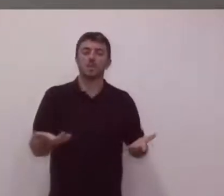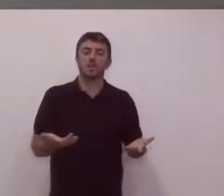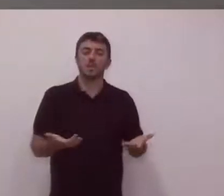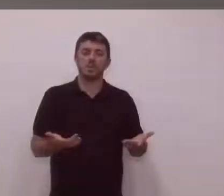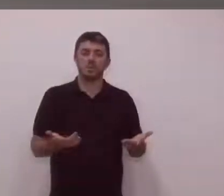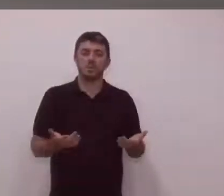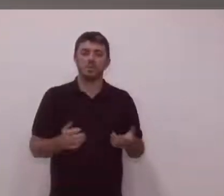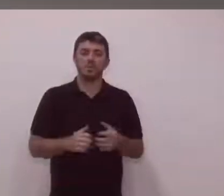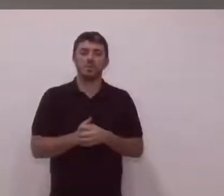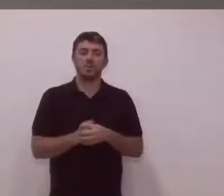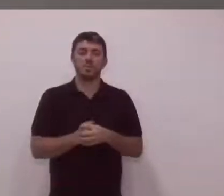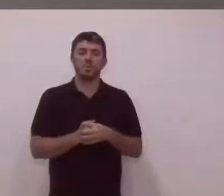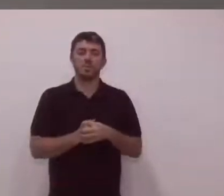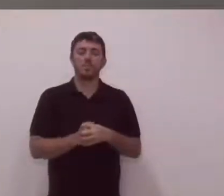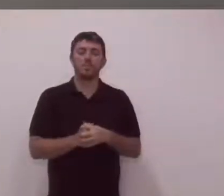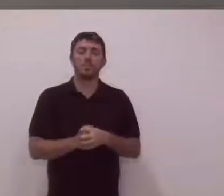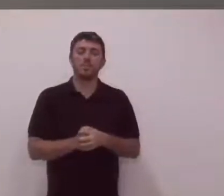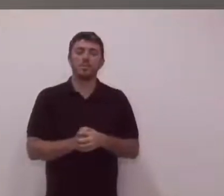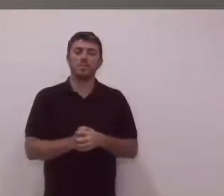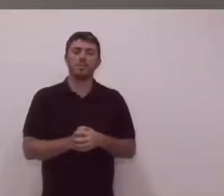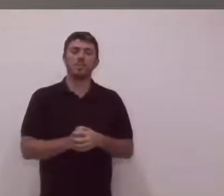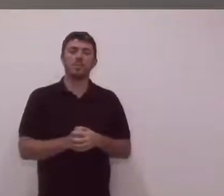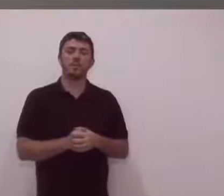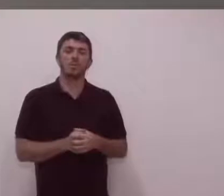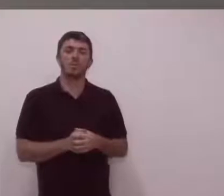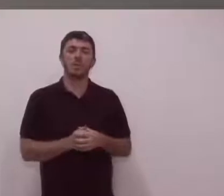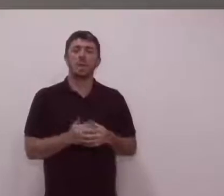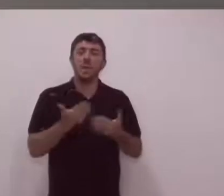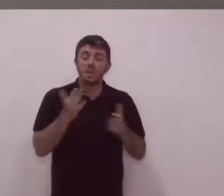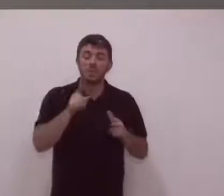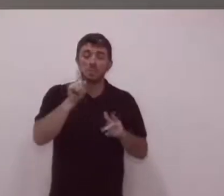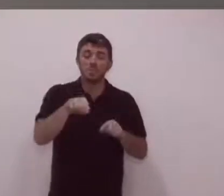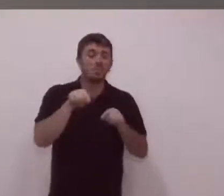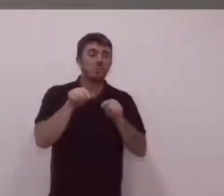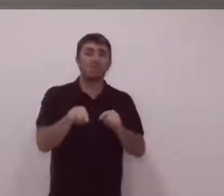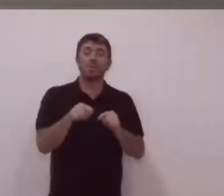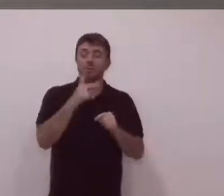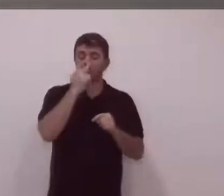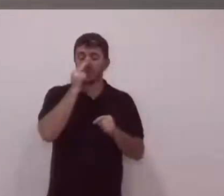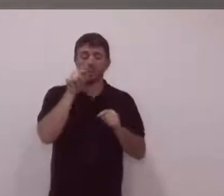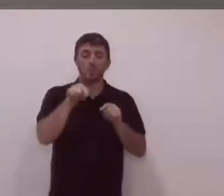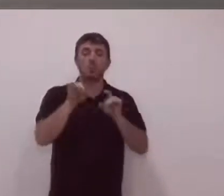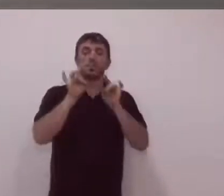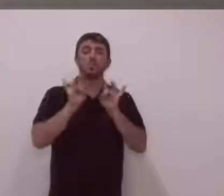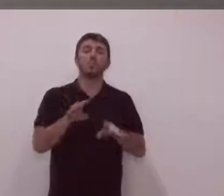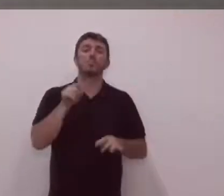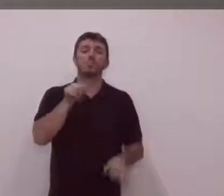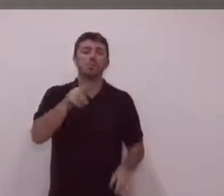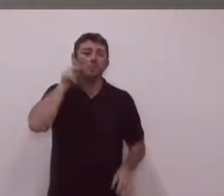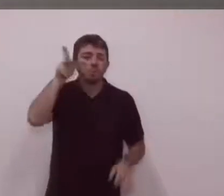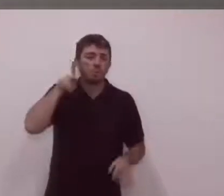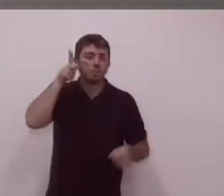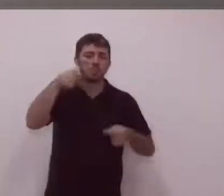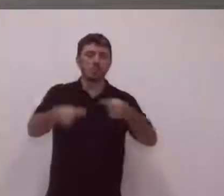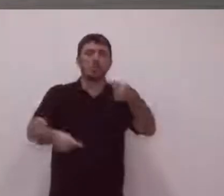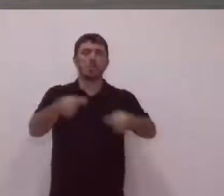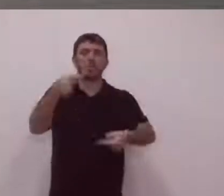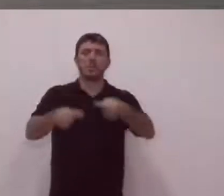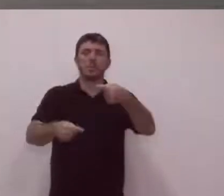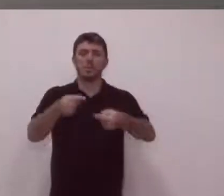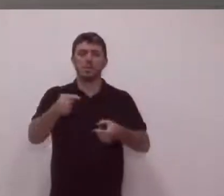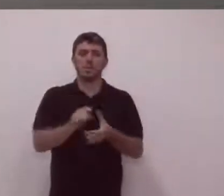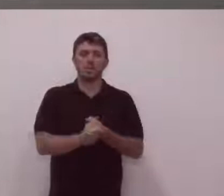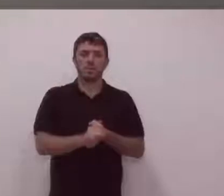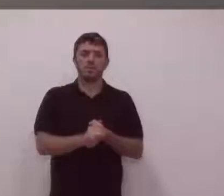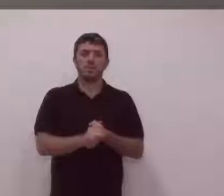essa isso é meramente político e de diversas outras questões nós falamos